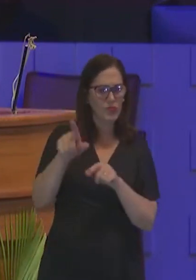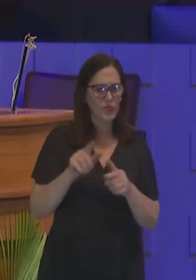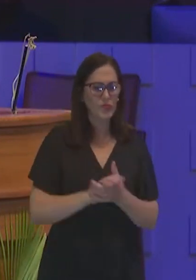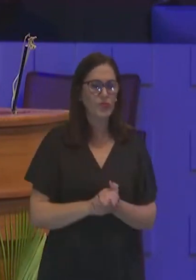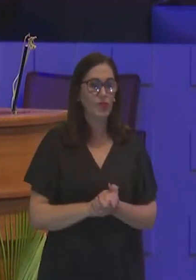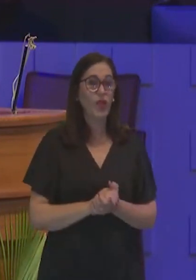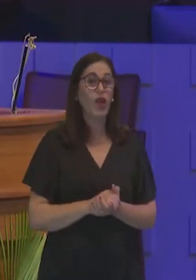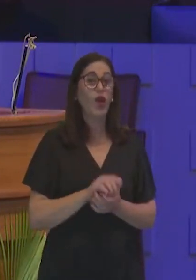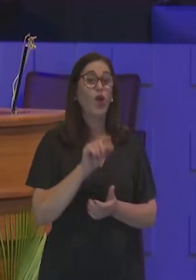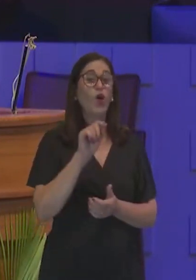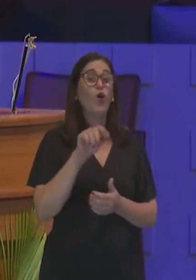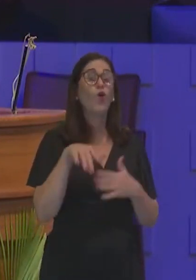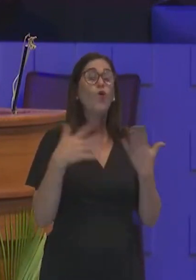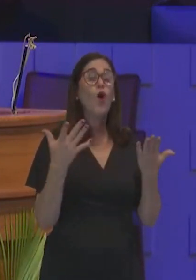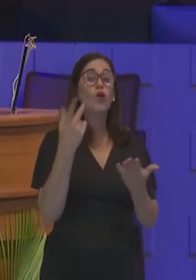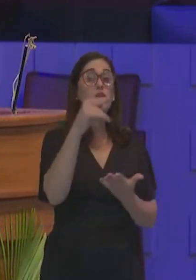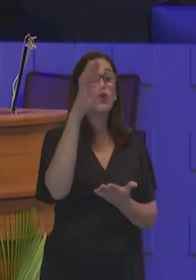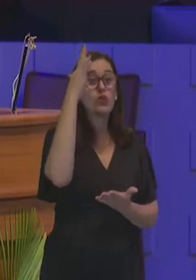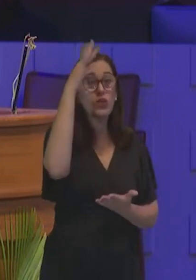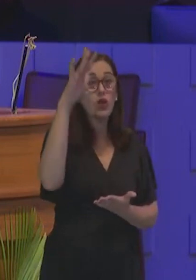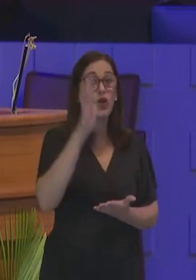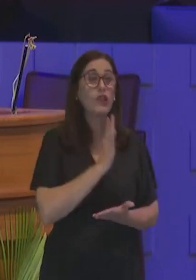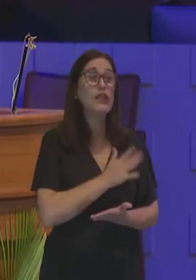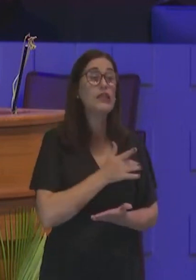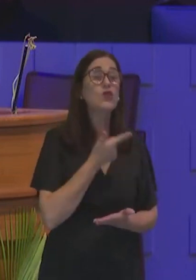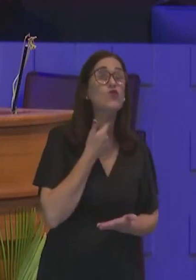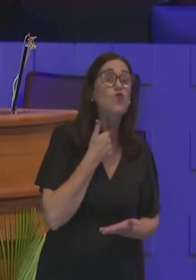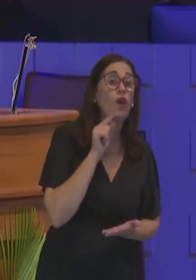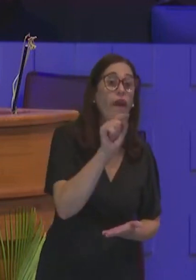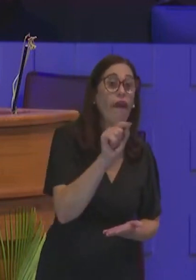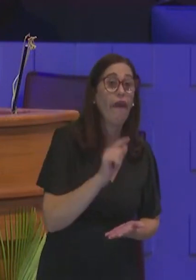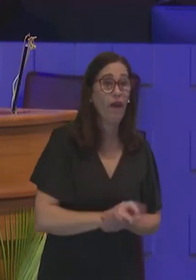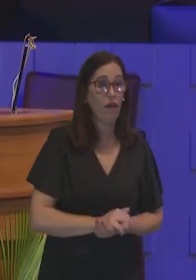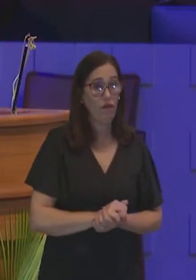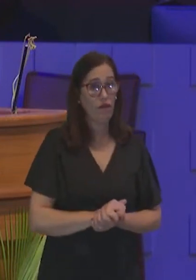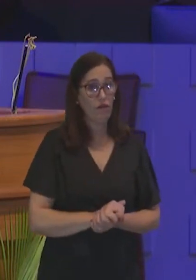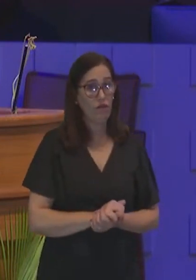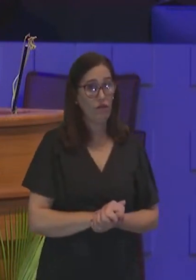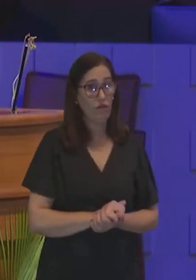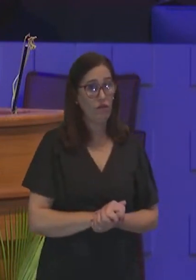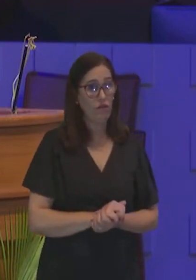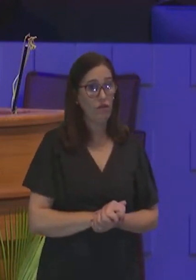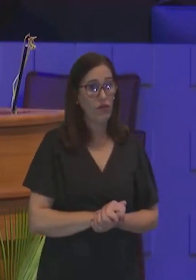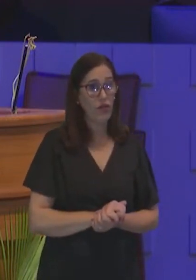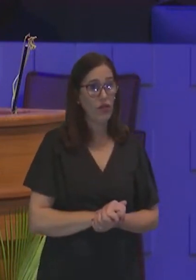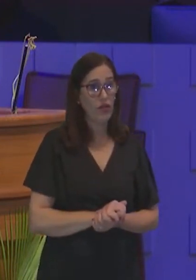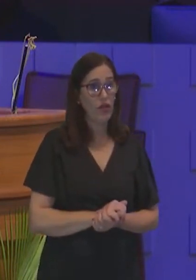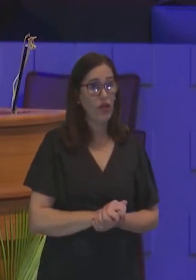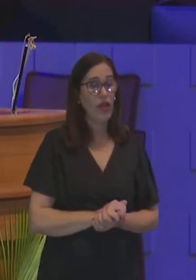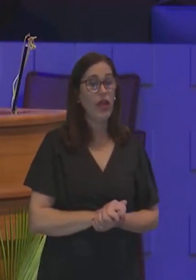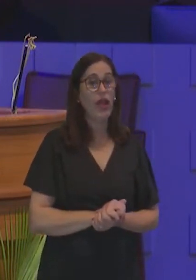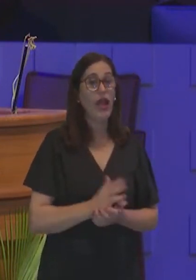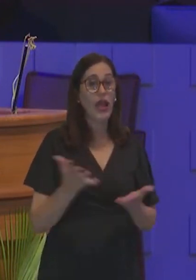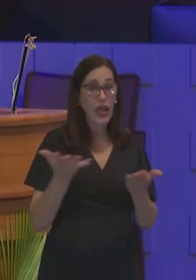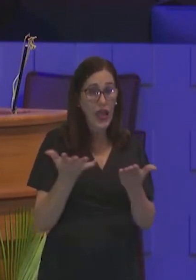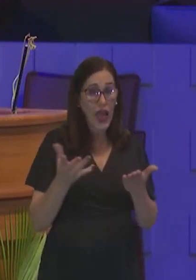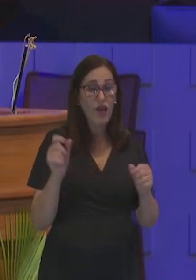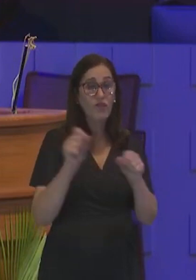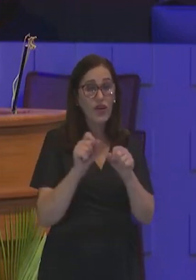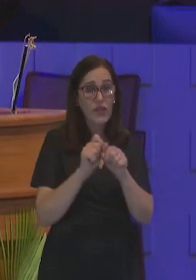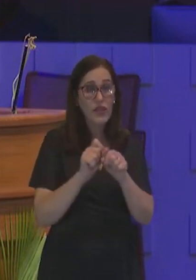Qual é o seu sonho? Qual é o desejo do seu coração? O que você deseja e pretende realizar?